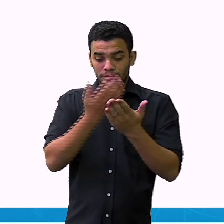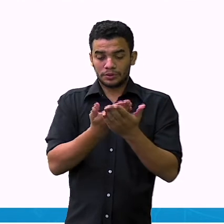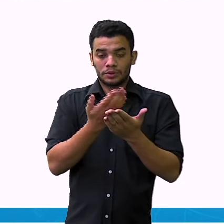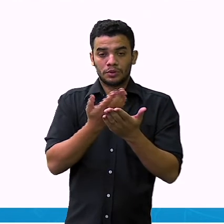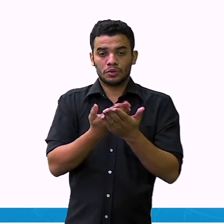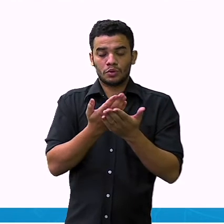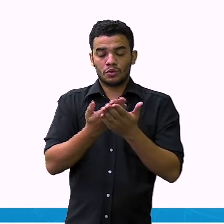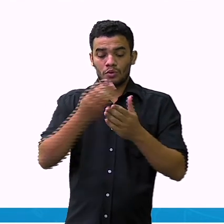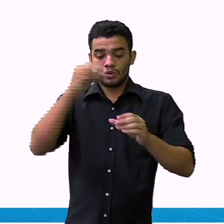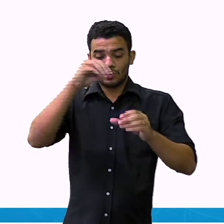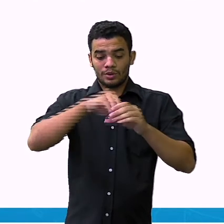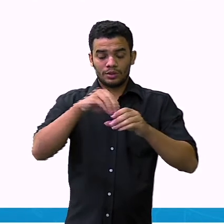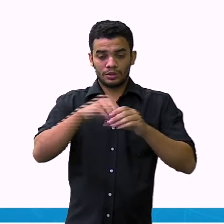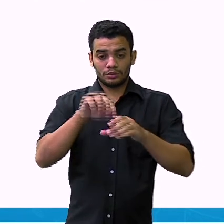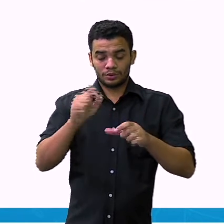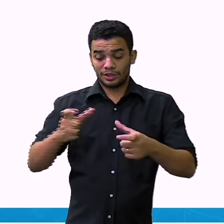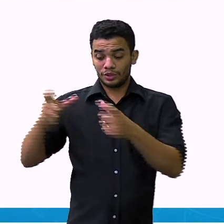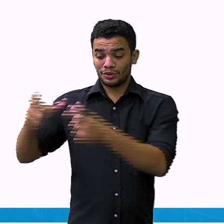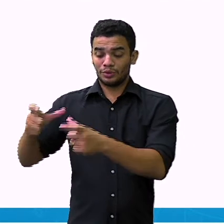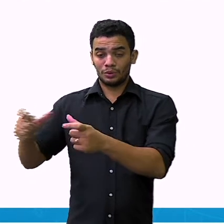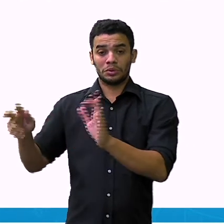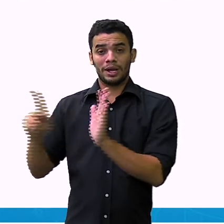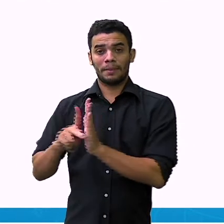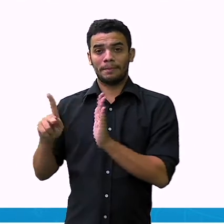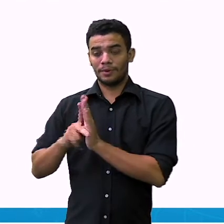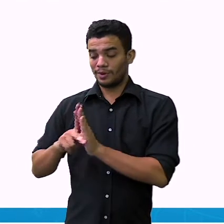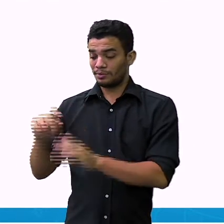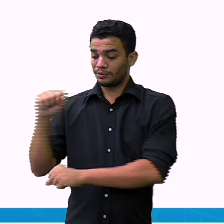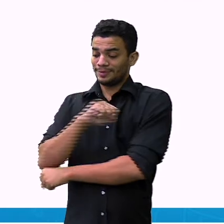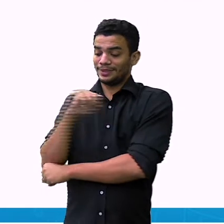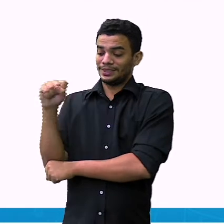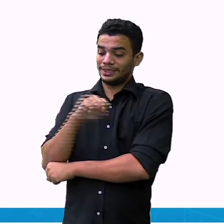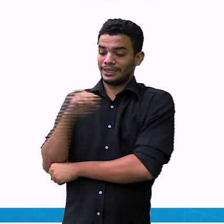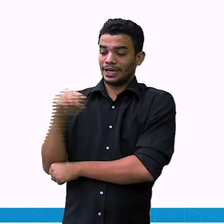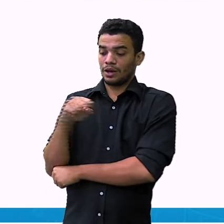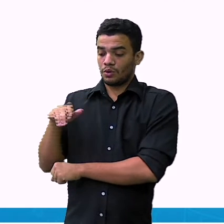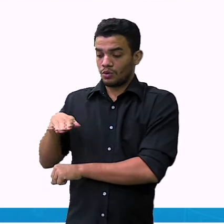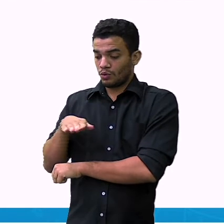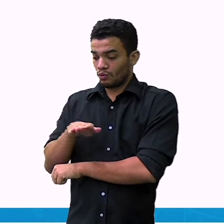Complete. Então, nós temos aqui, nesta tabela, que também é uma